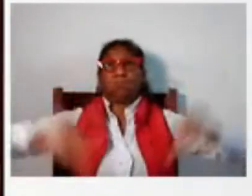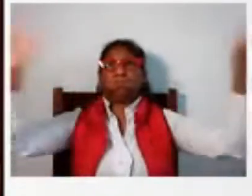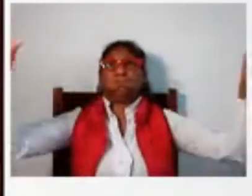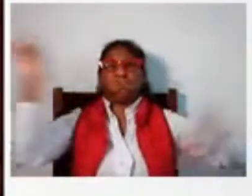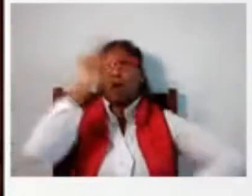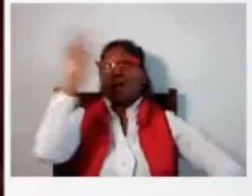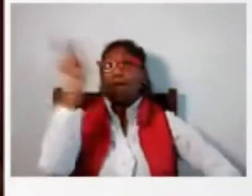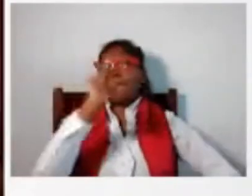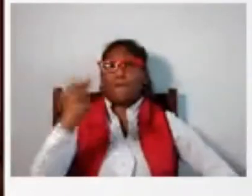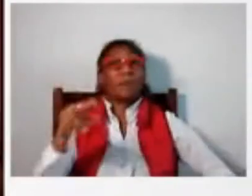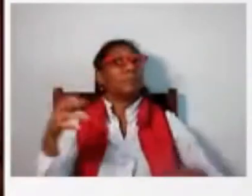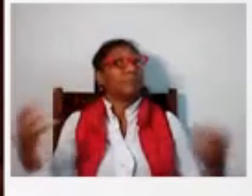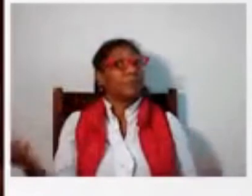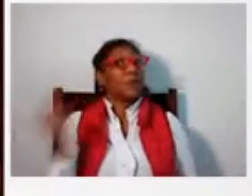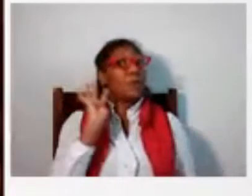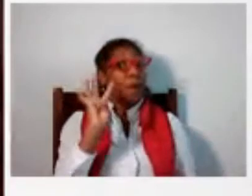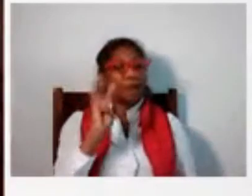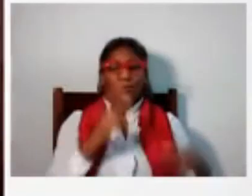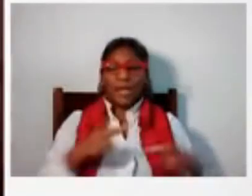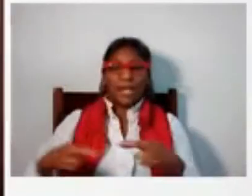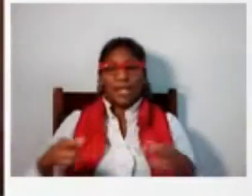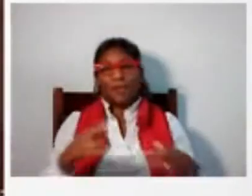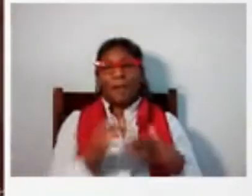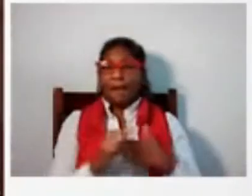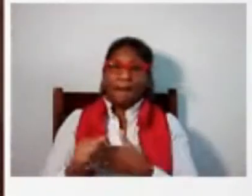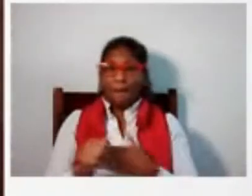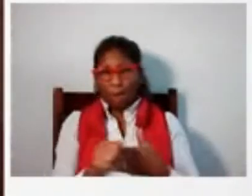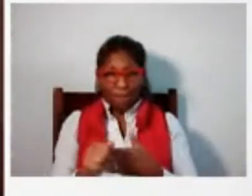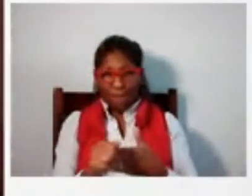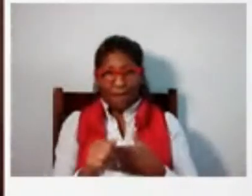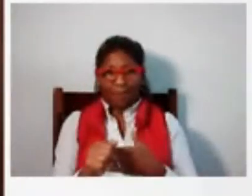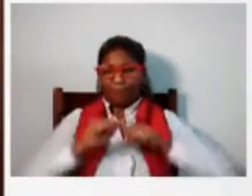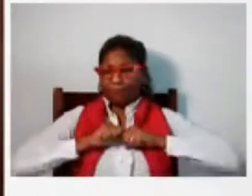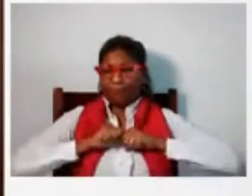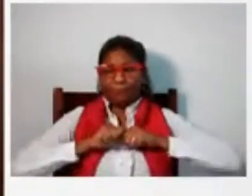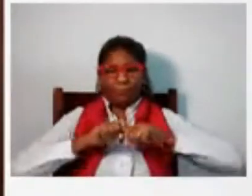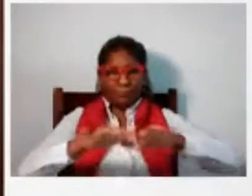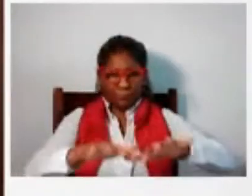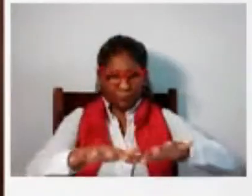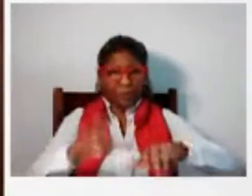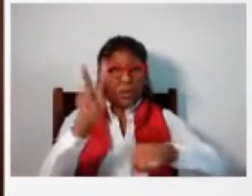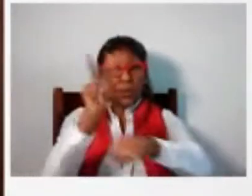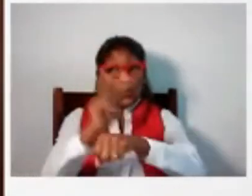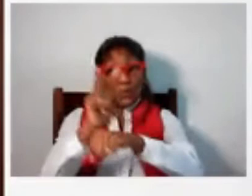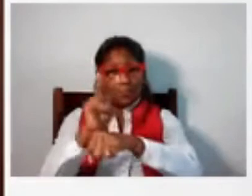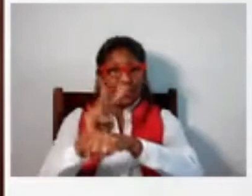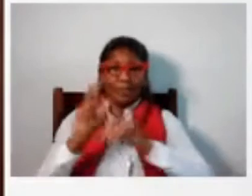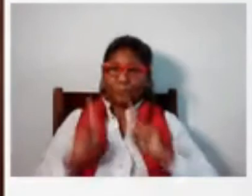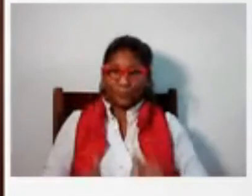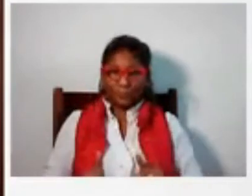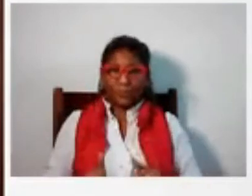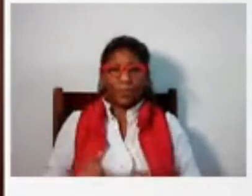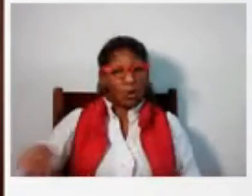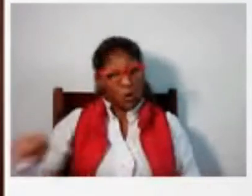para conter, né, a evolução de contágio e assim proteger a nossa população. E a gente vai